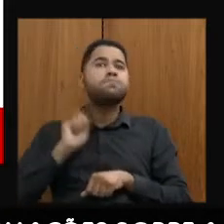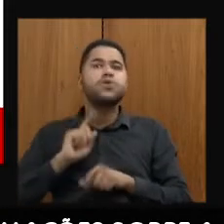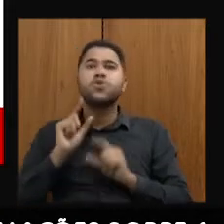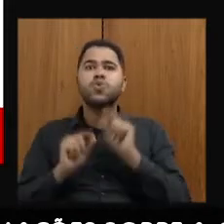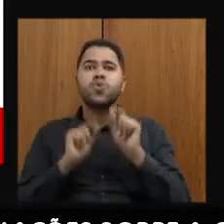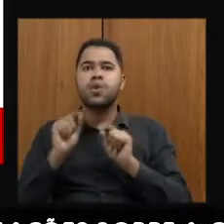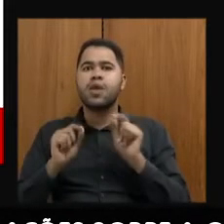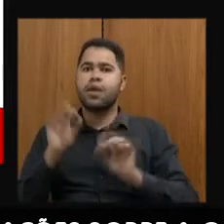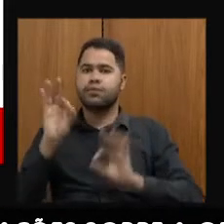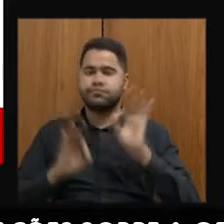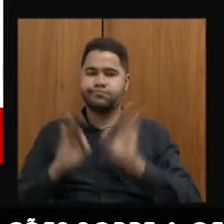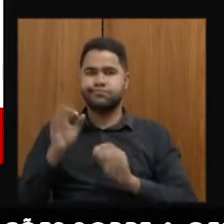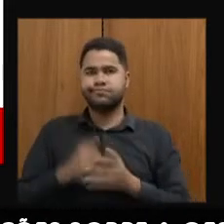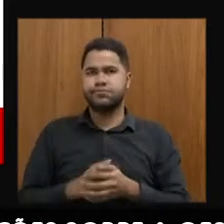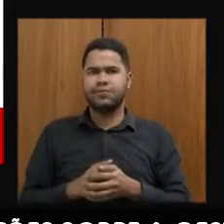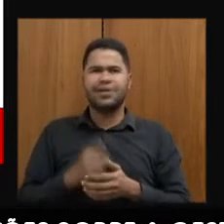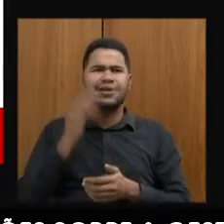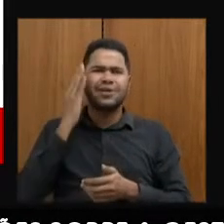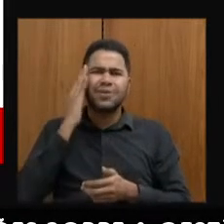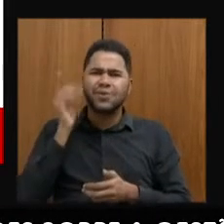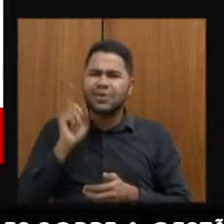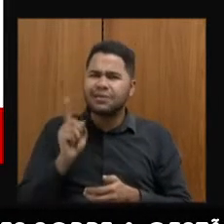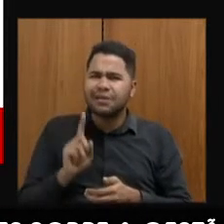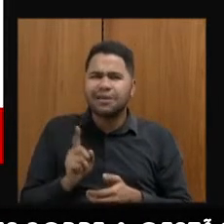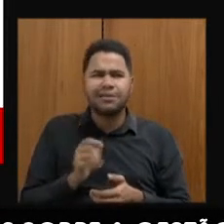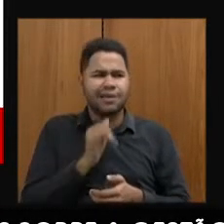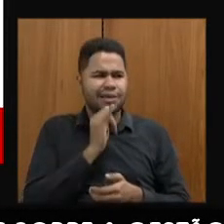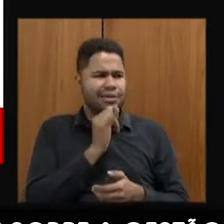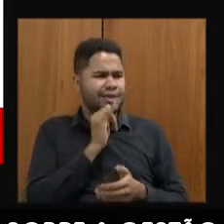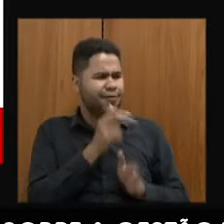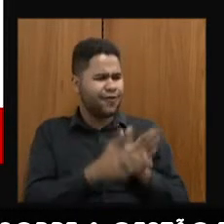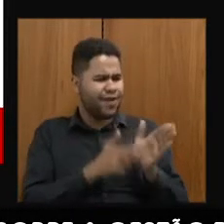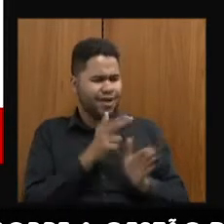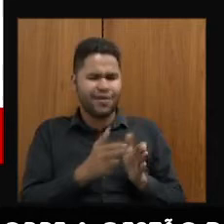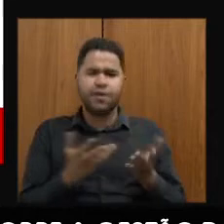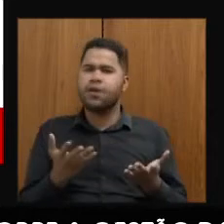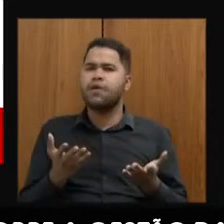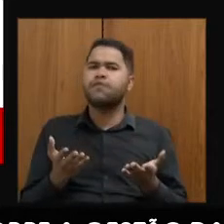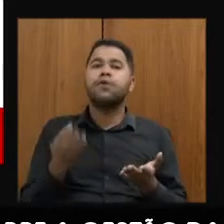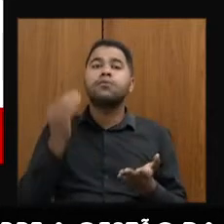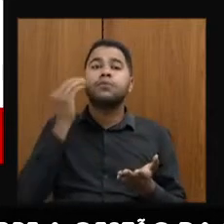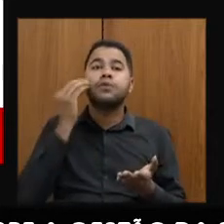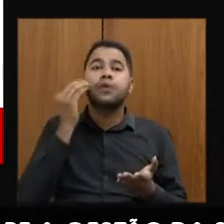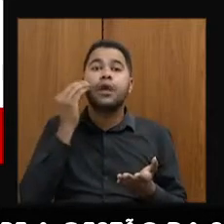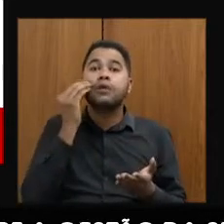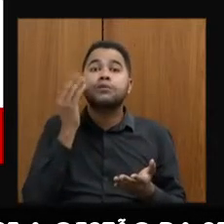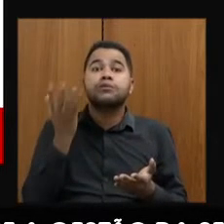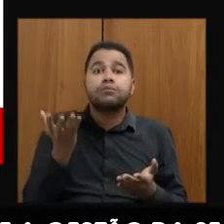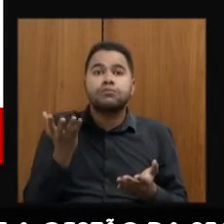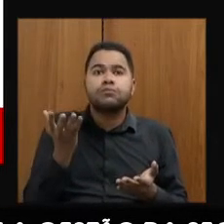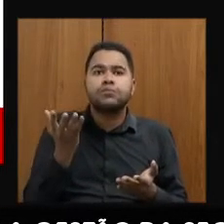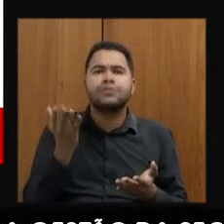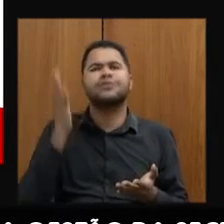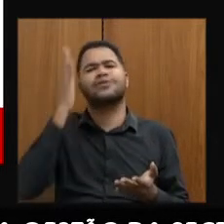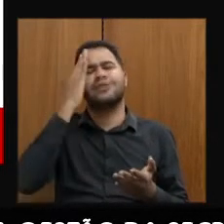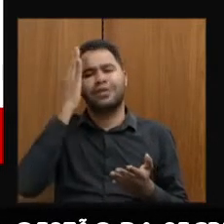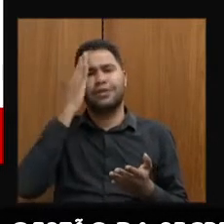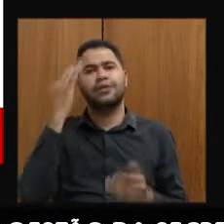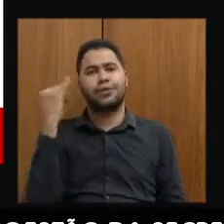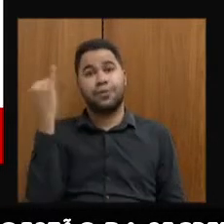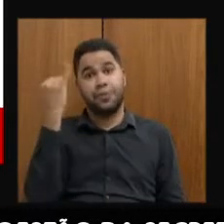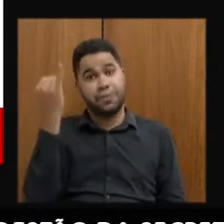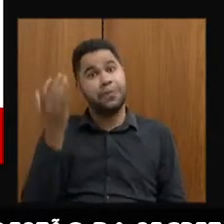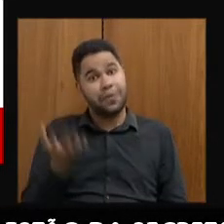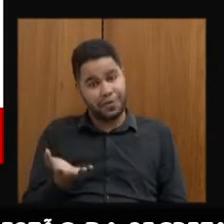quando camarada não entende nada de ferrovia de falar vamos fazer um teste pelo menos ele já entendeu que isso é